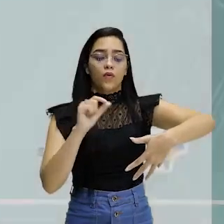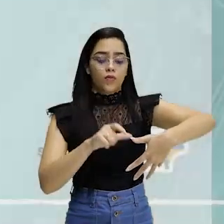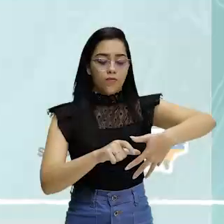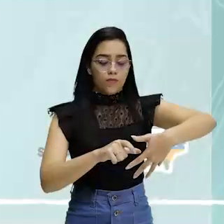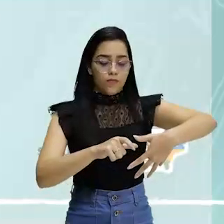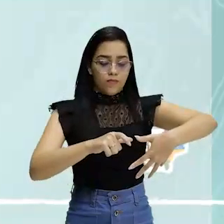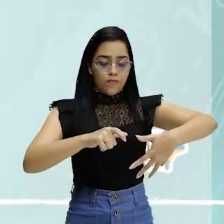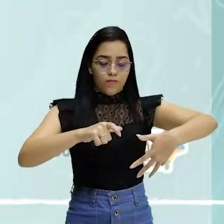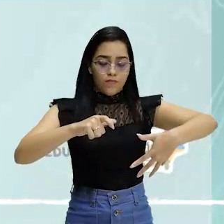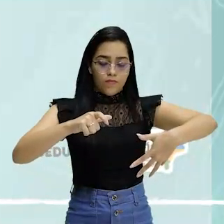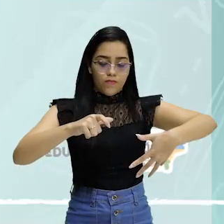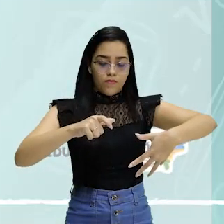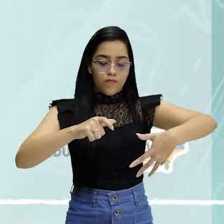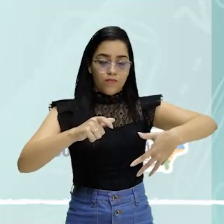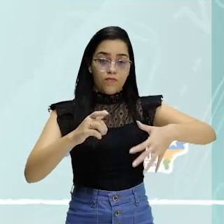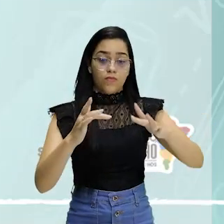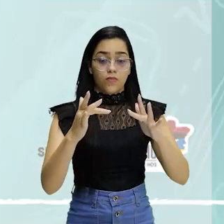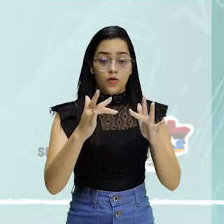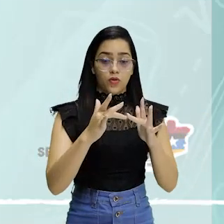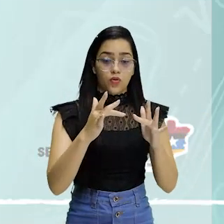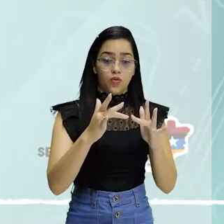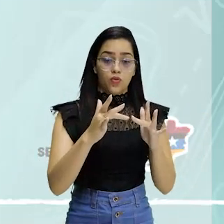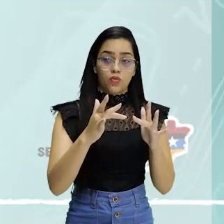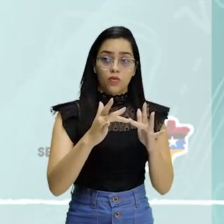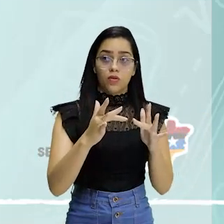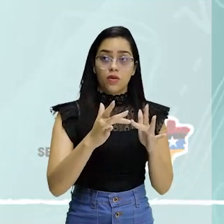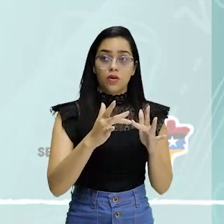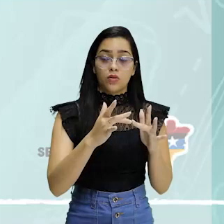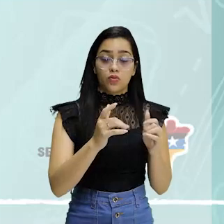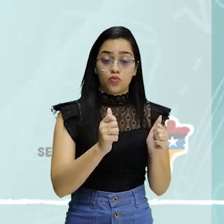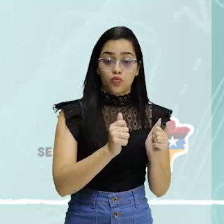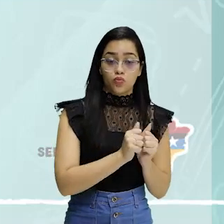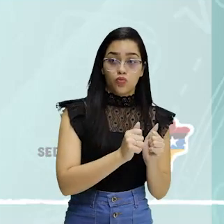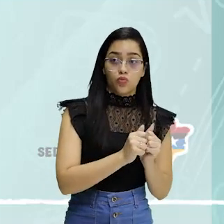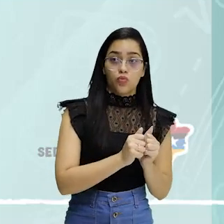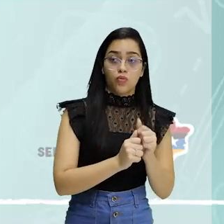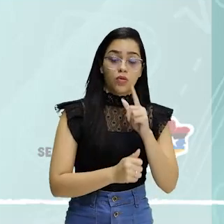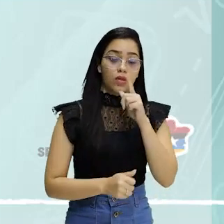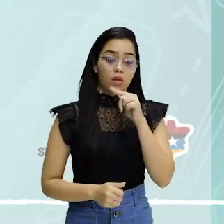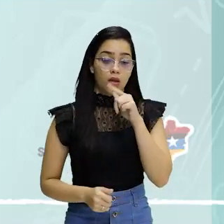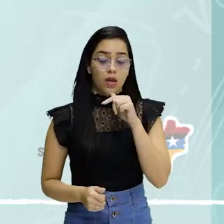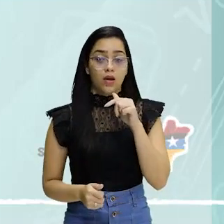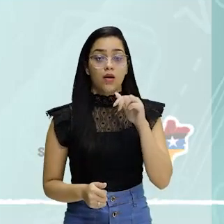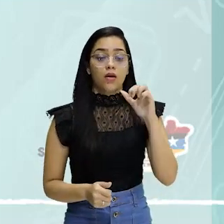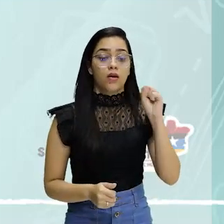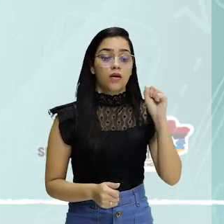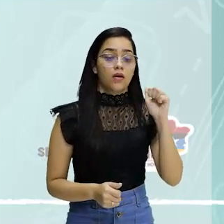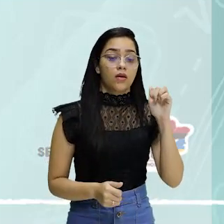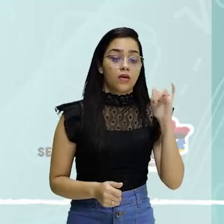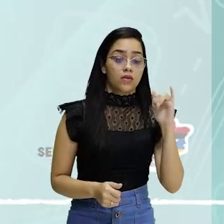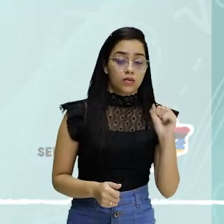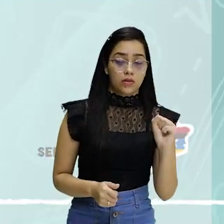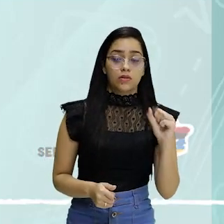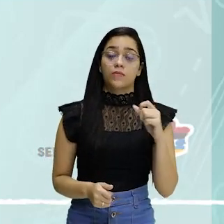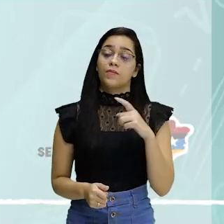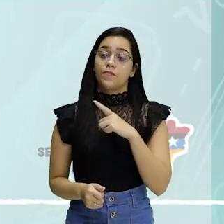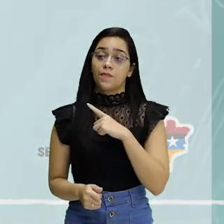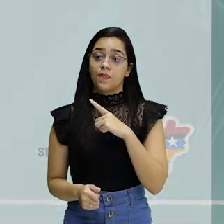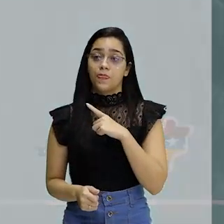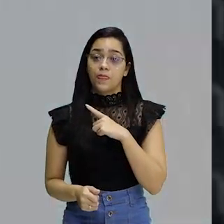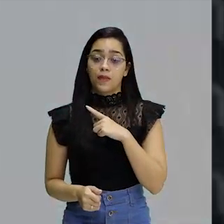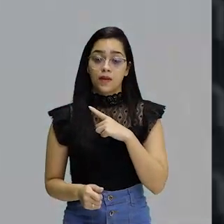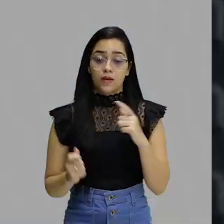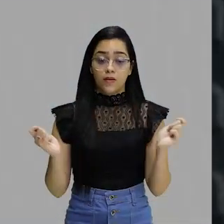a superfície de contato da raiz com a água e os sais minerais. Então, por ter essa